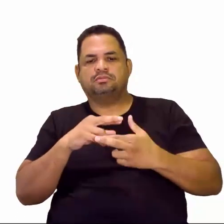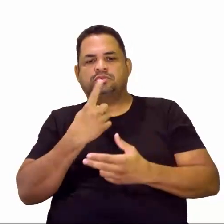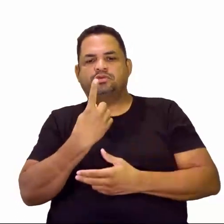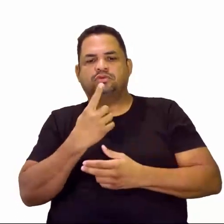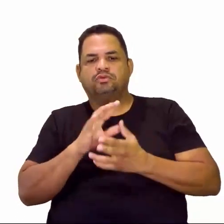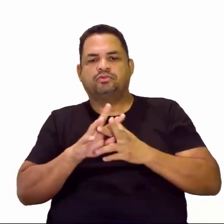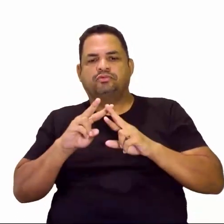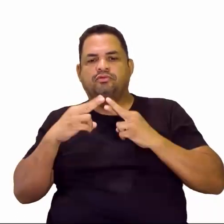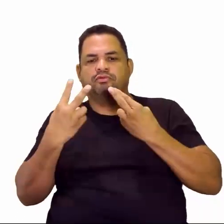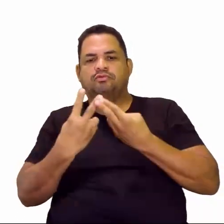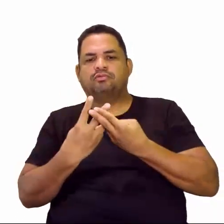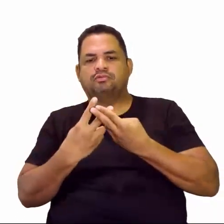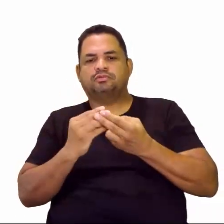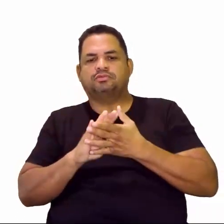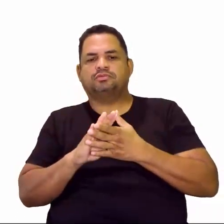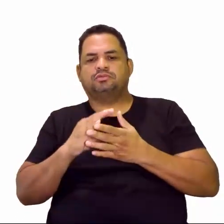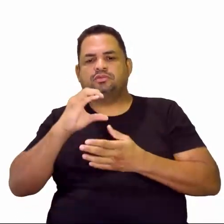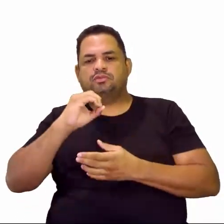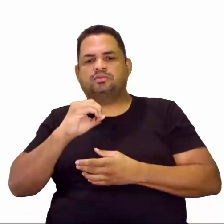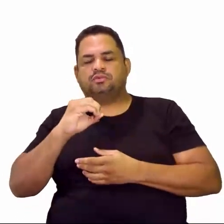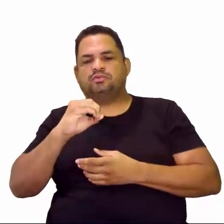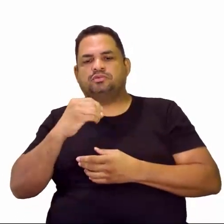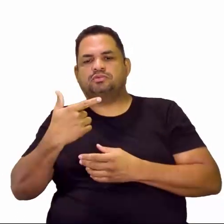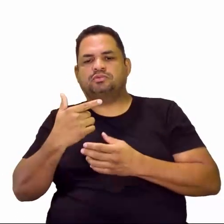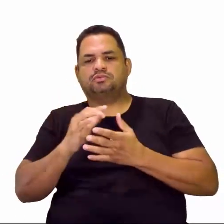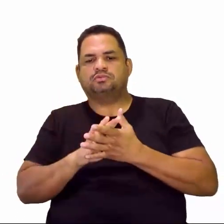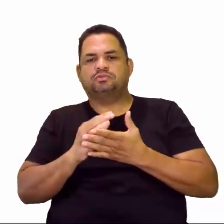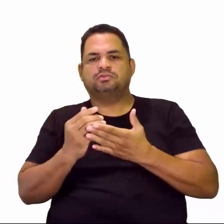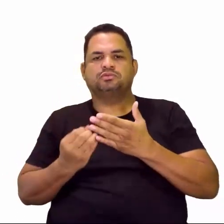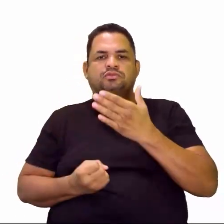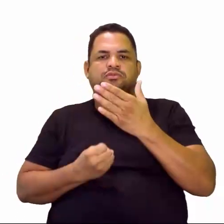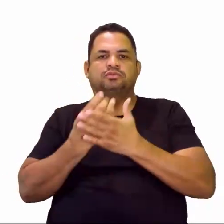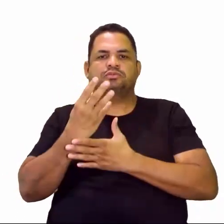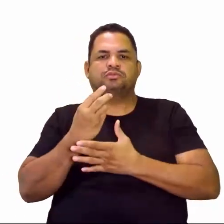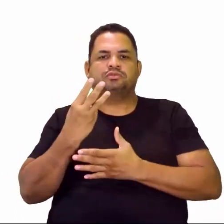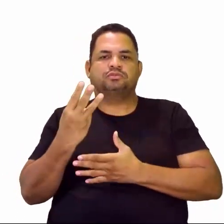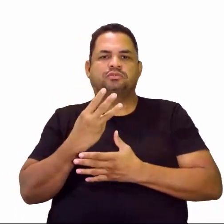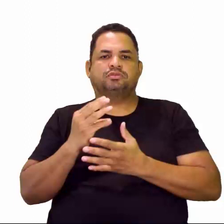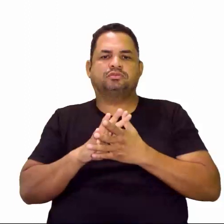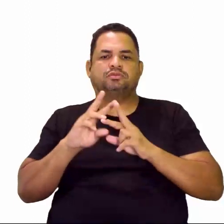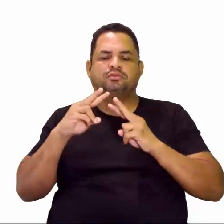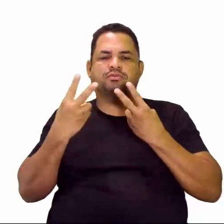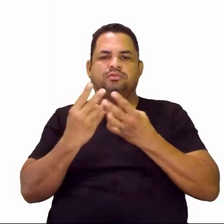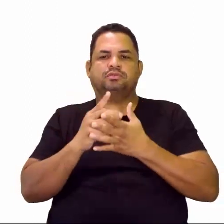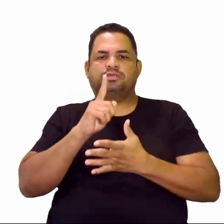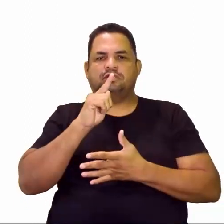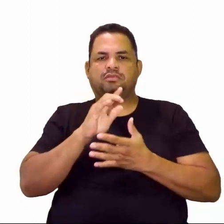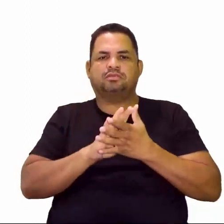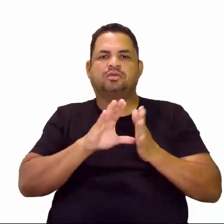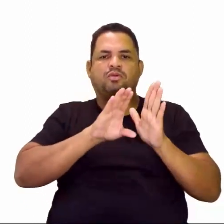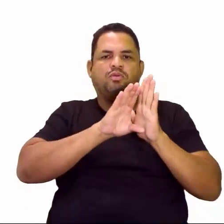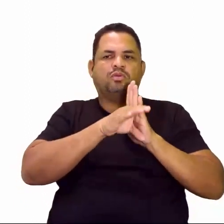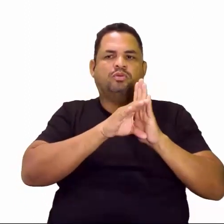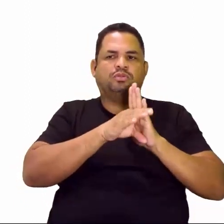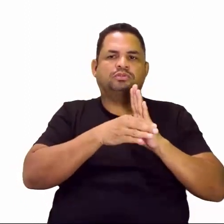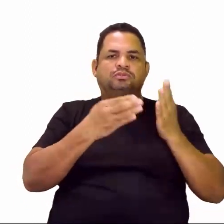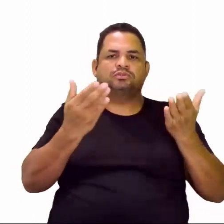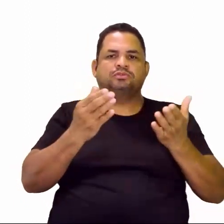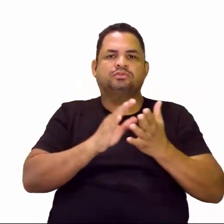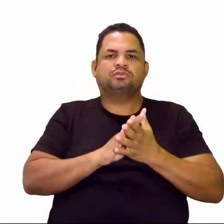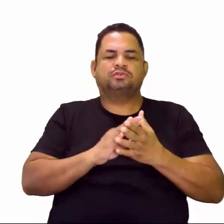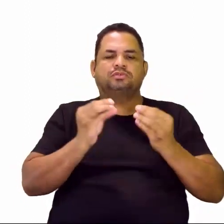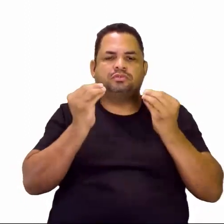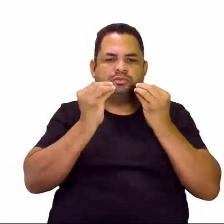de oxigênio, formando 3 volumes de água. E quanto ao conceito de molécula,